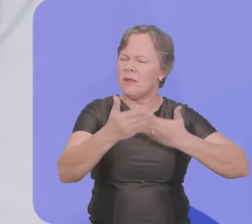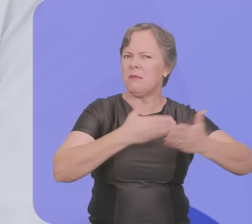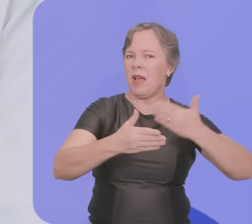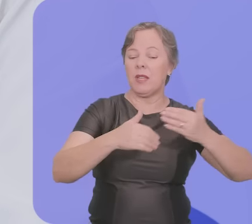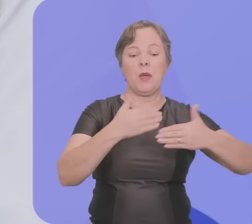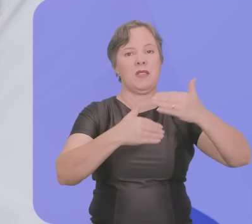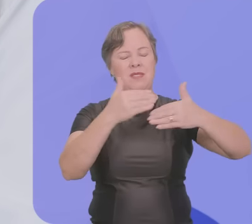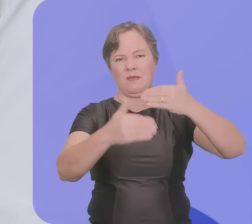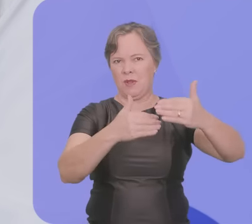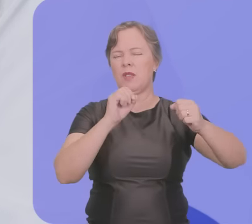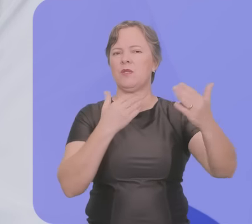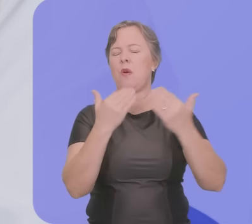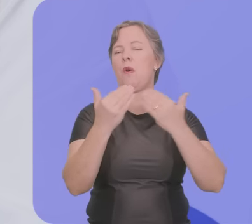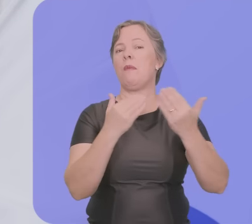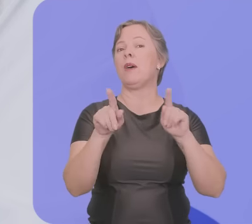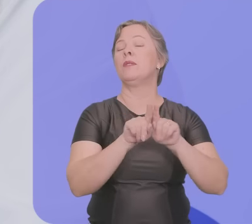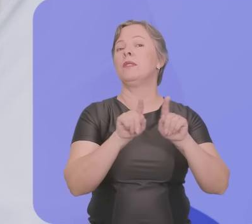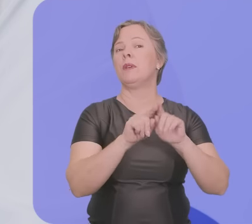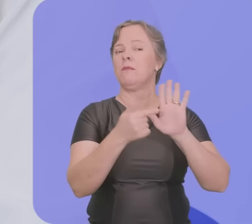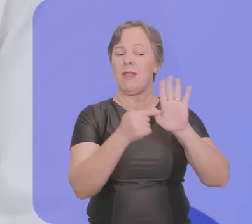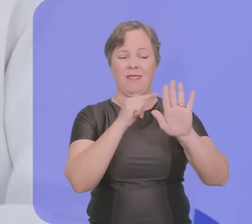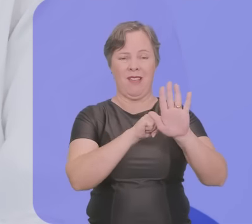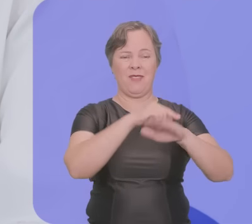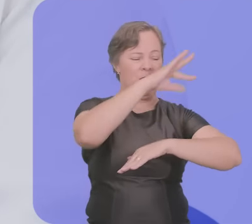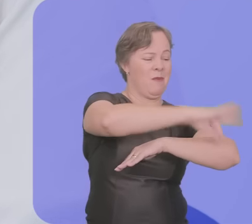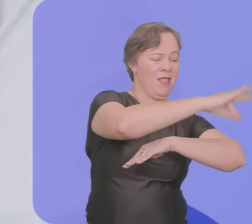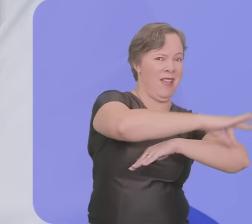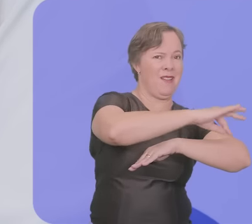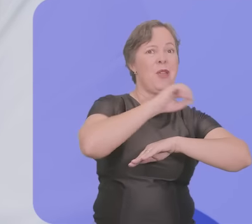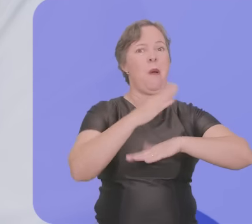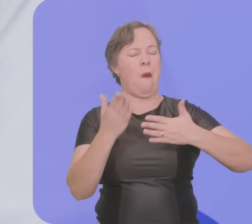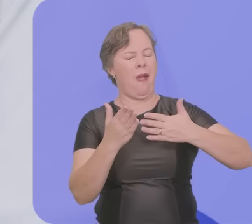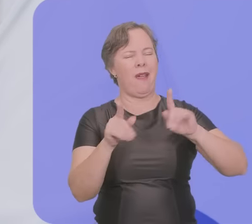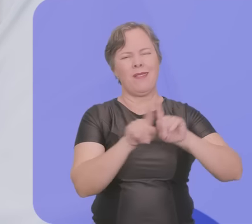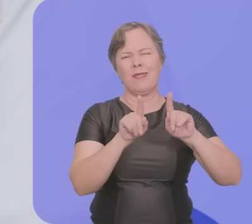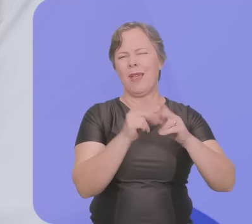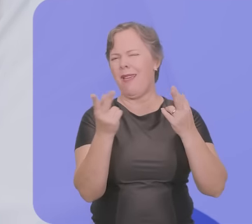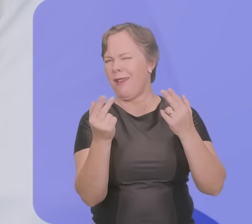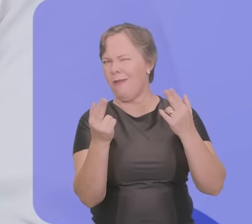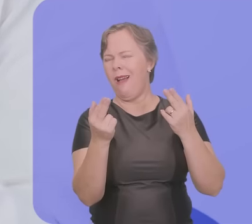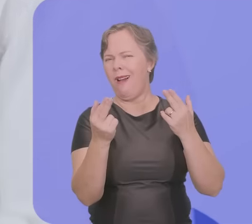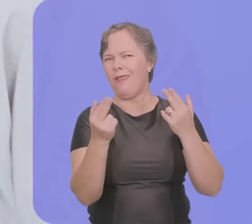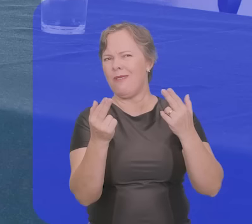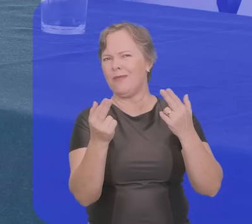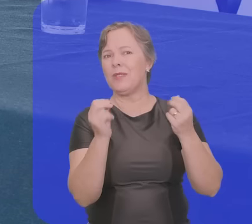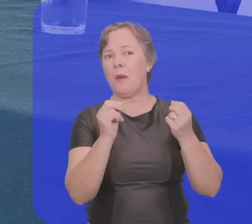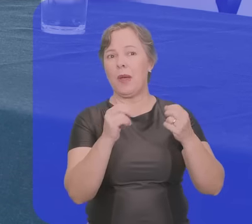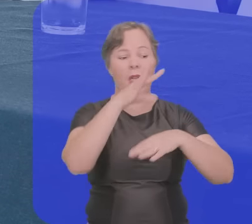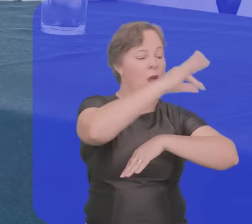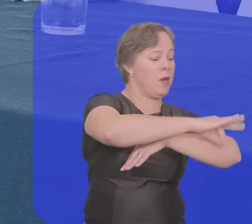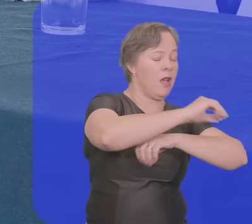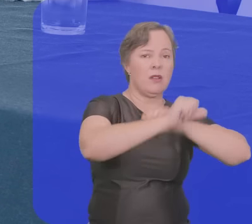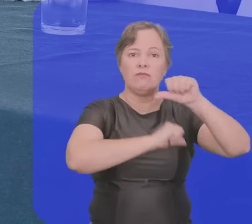produto ali, que gera, né, muita riqueza de informação que a gente pode extrair. E a outra análise que eu